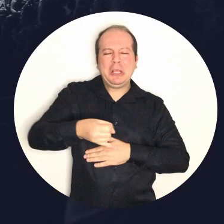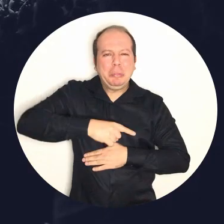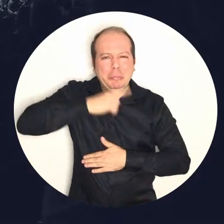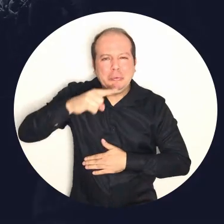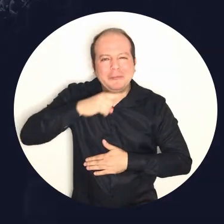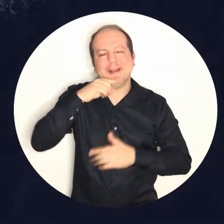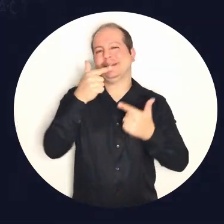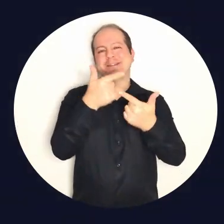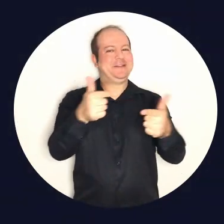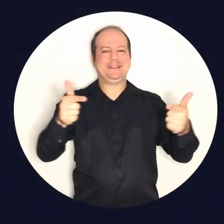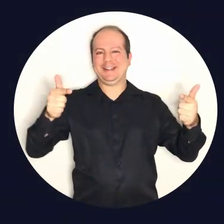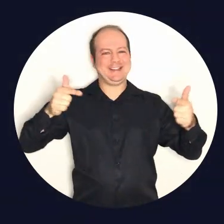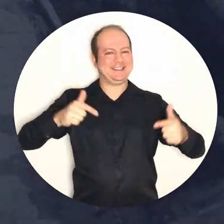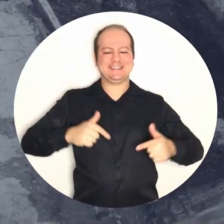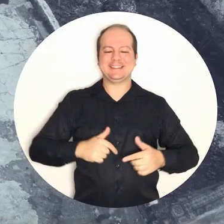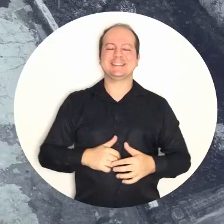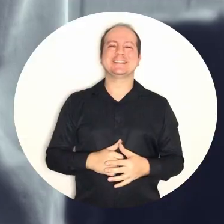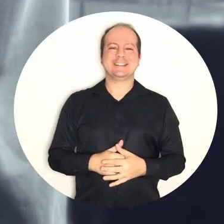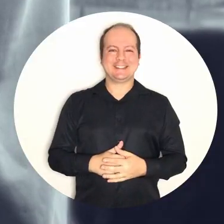a menor dúvida.